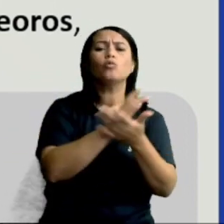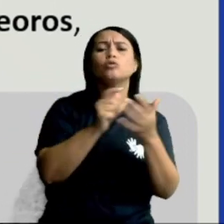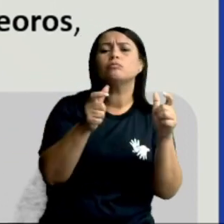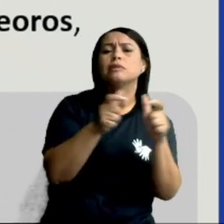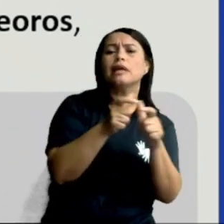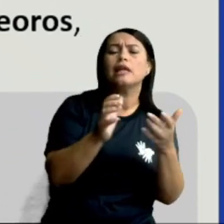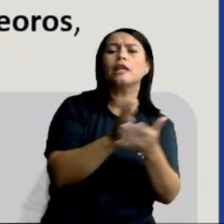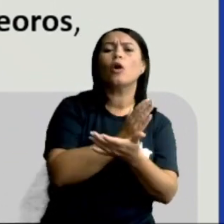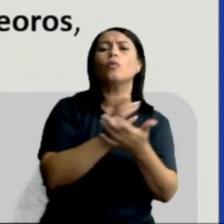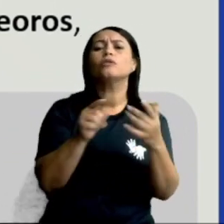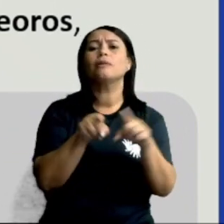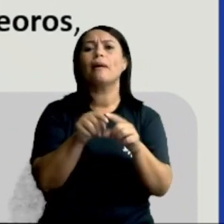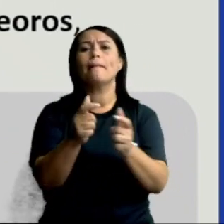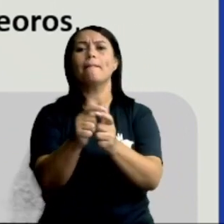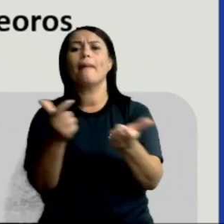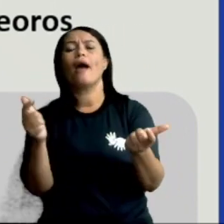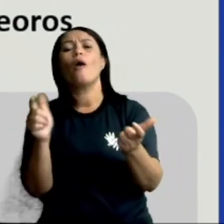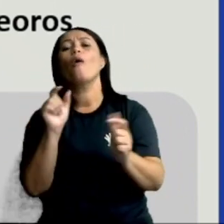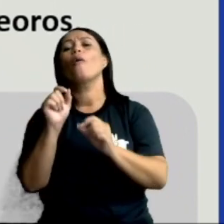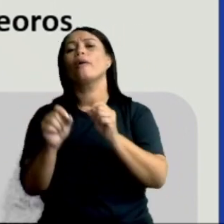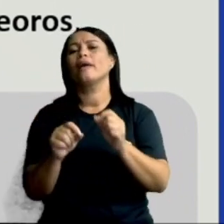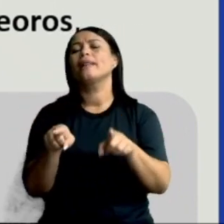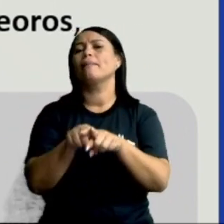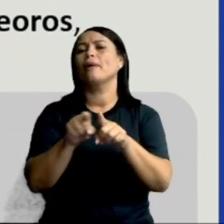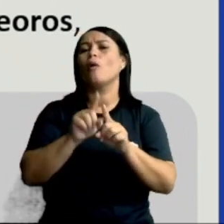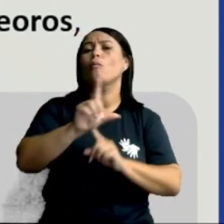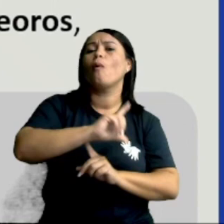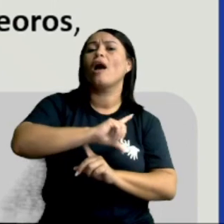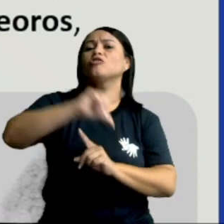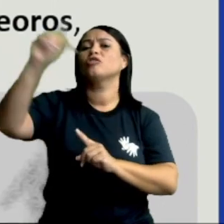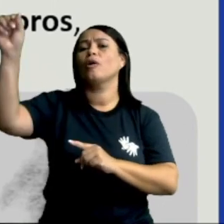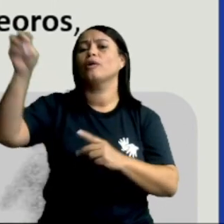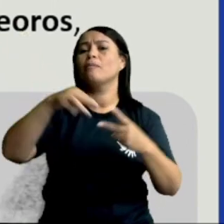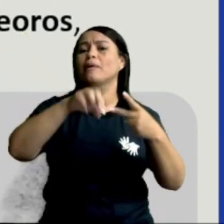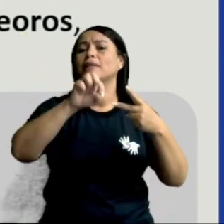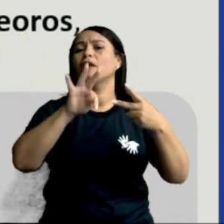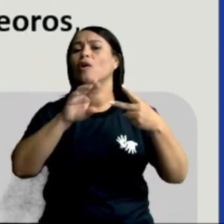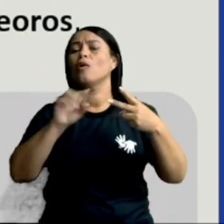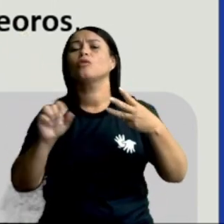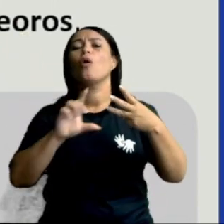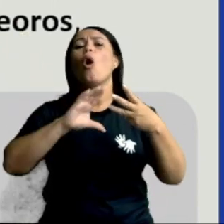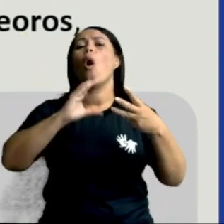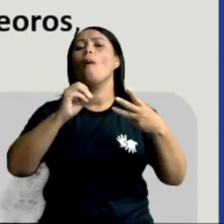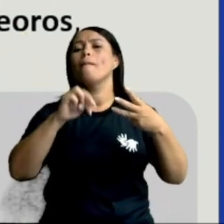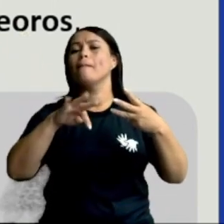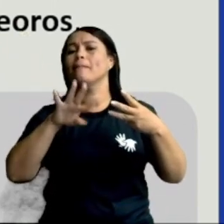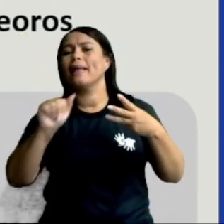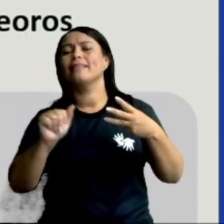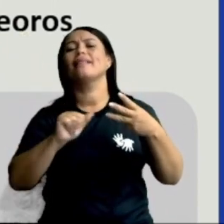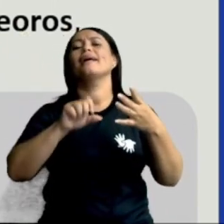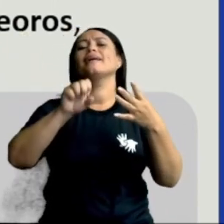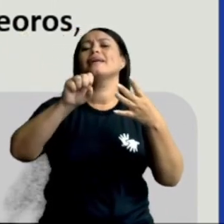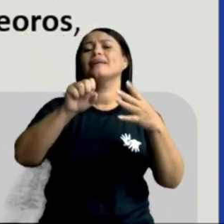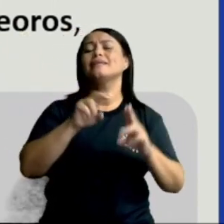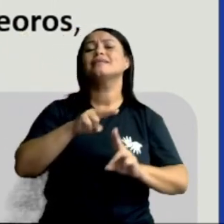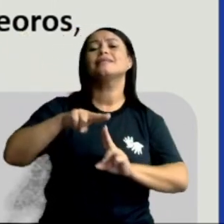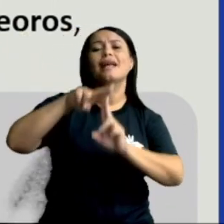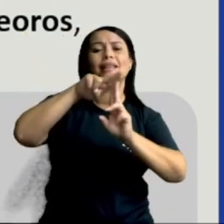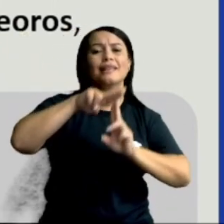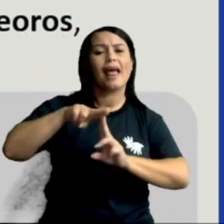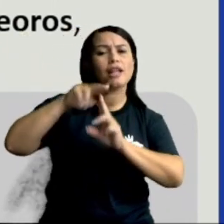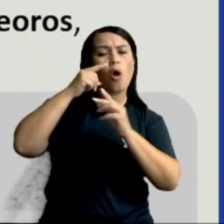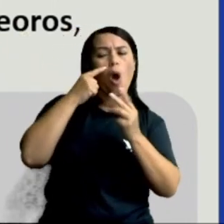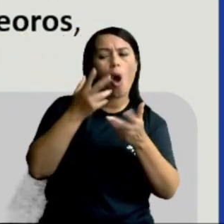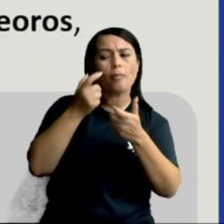e corpos celestes como asteroides, meteoros, cometas e satélites. Se você observar aí